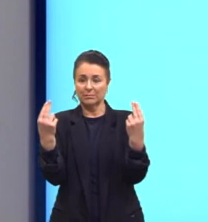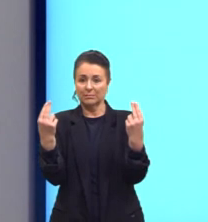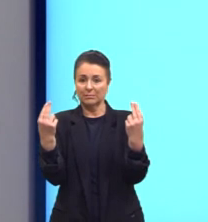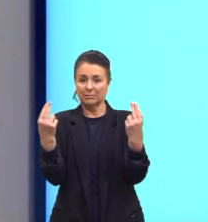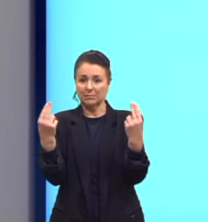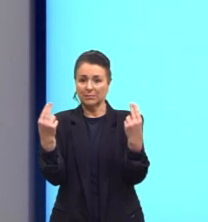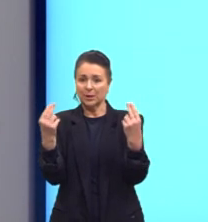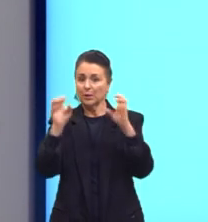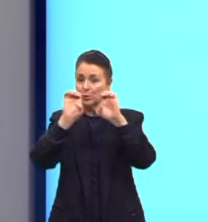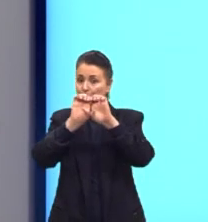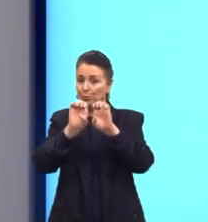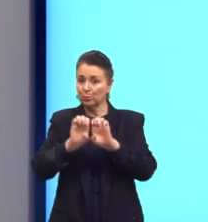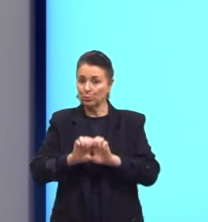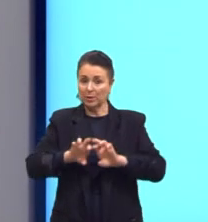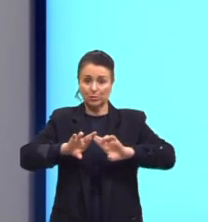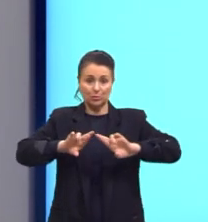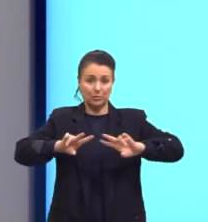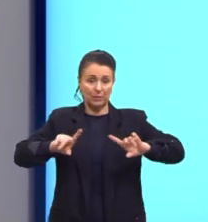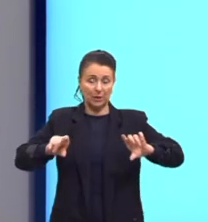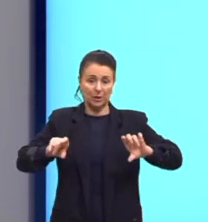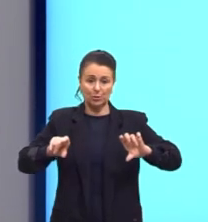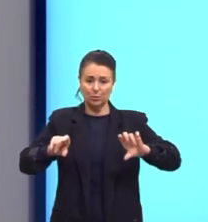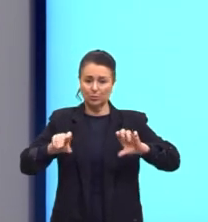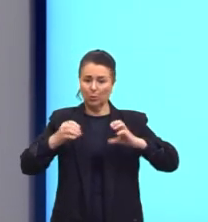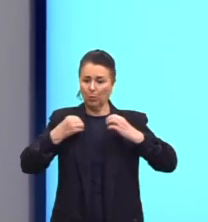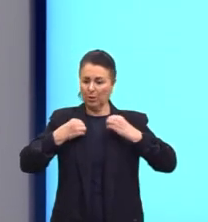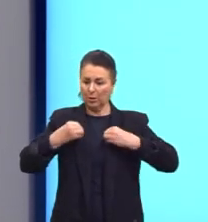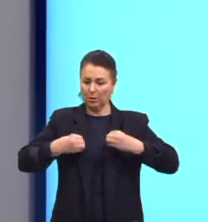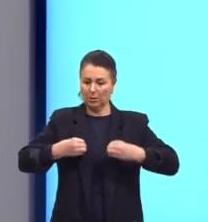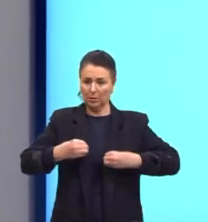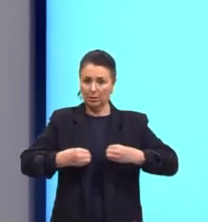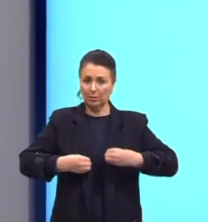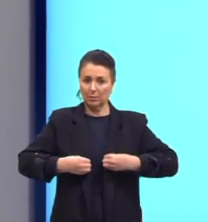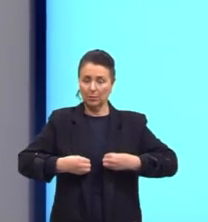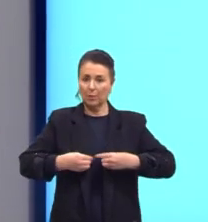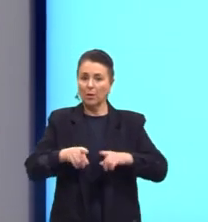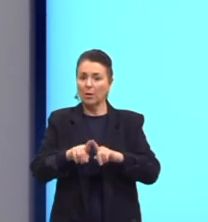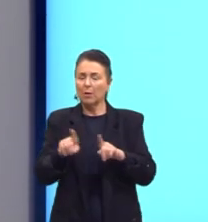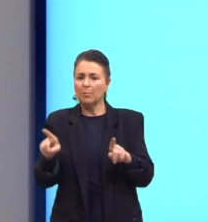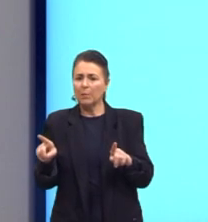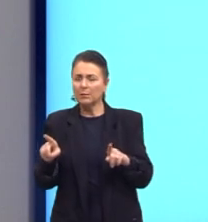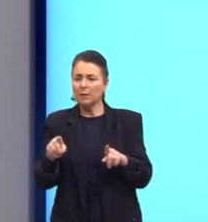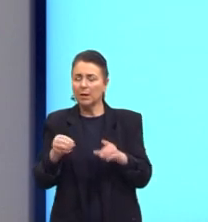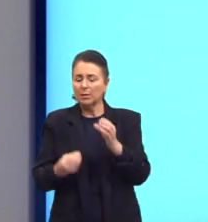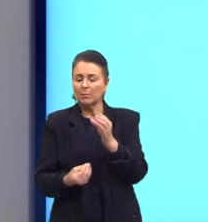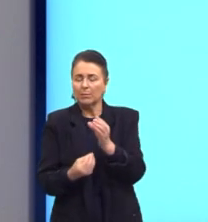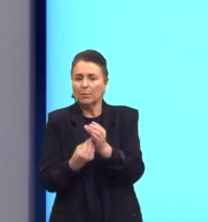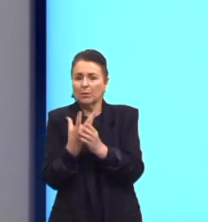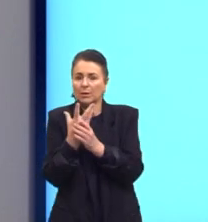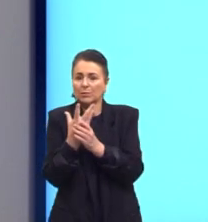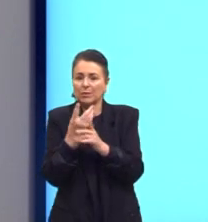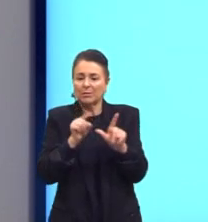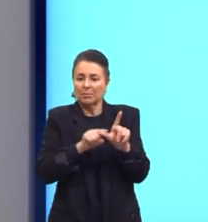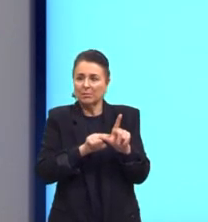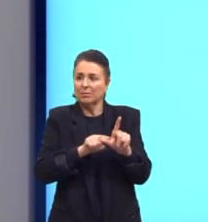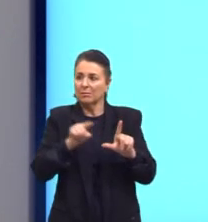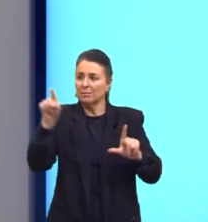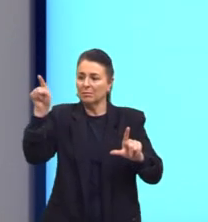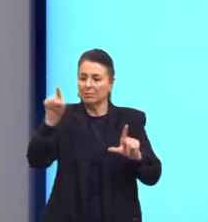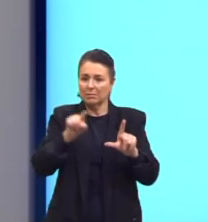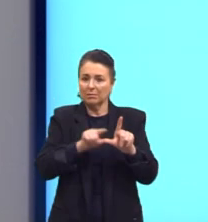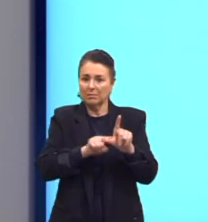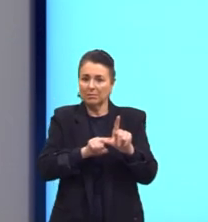estruturas de diferentes organismos devido a unicamente a uma mesma origem evolutiva certo